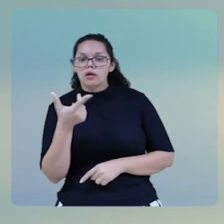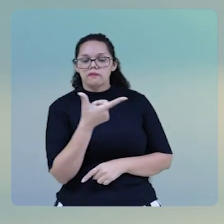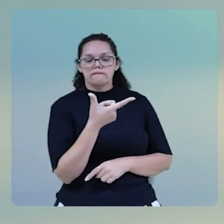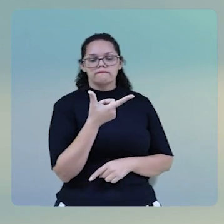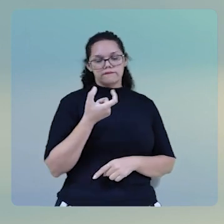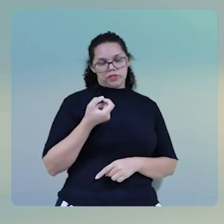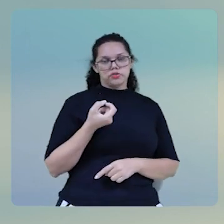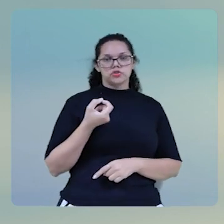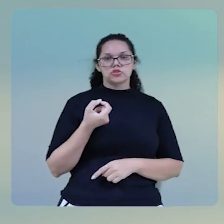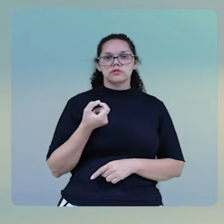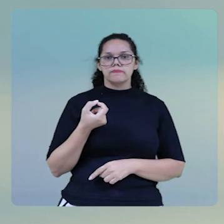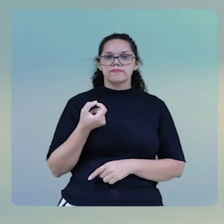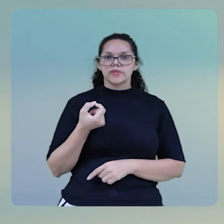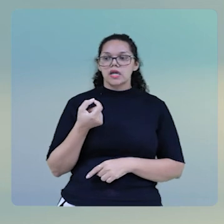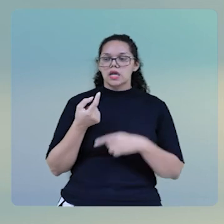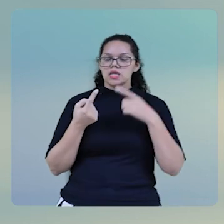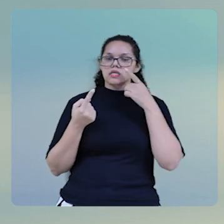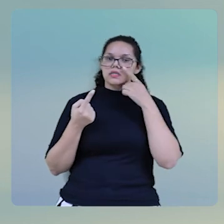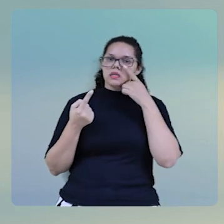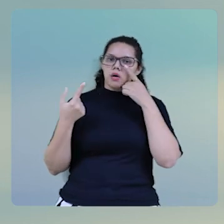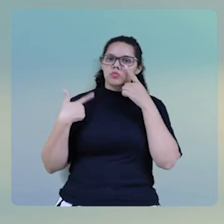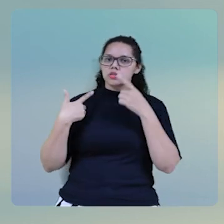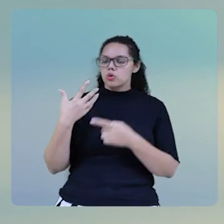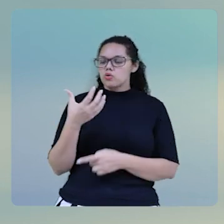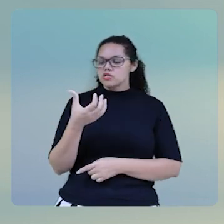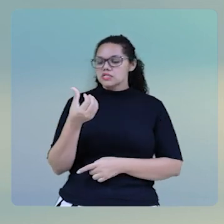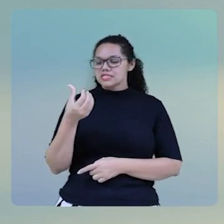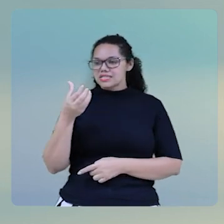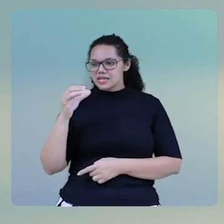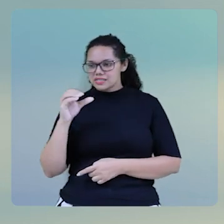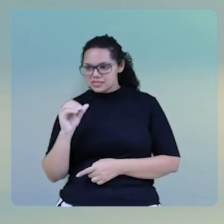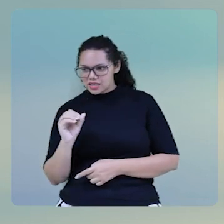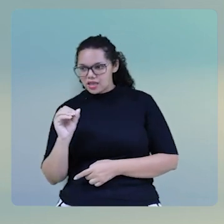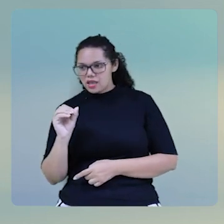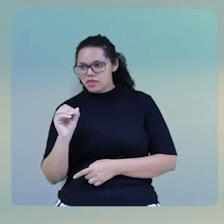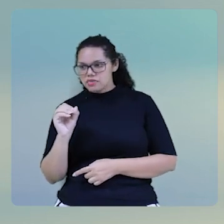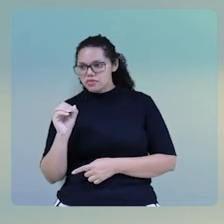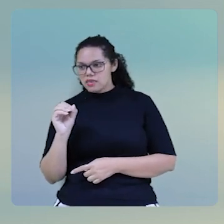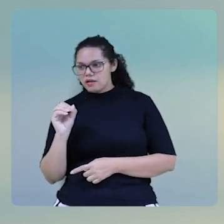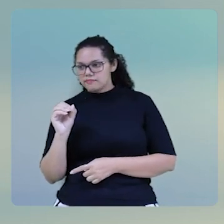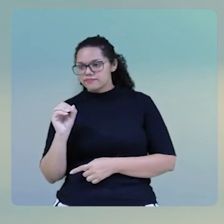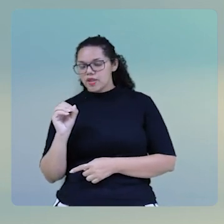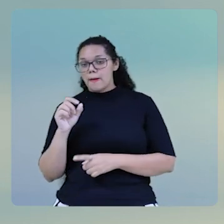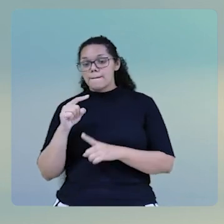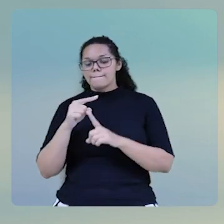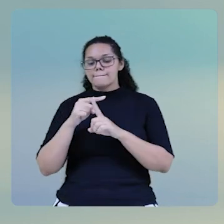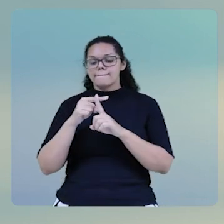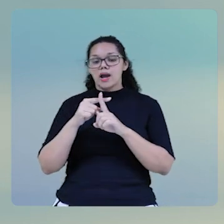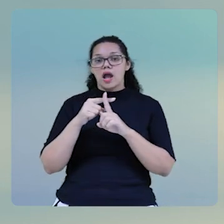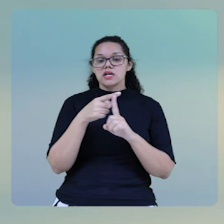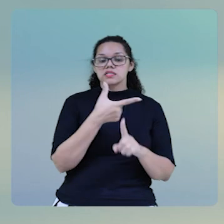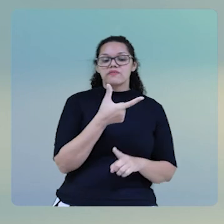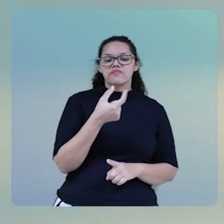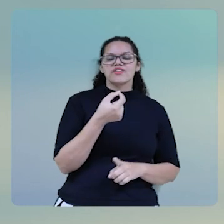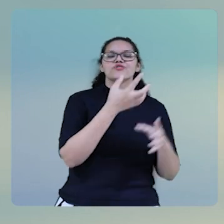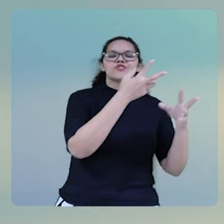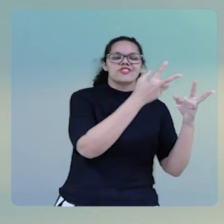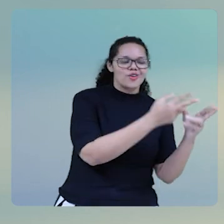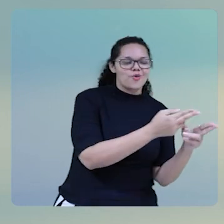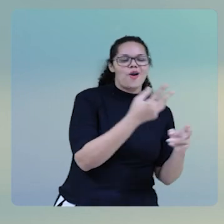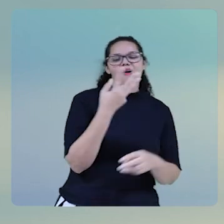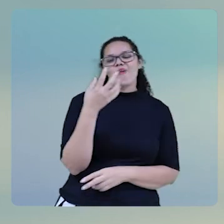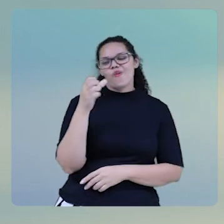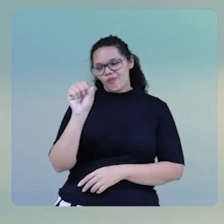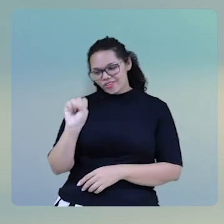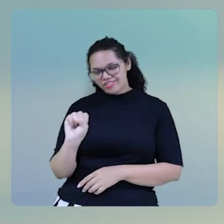eu tenho 60, que é esse cara, esses dois estão em paralelo, vai dar 20. 60 mais 20 dá 80 também. Olha que